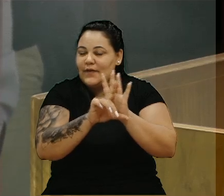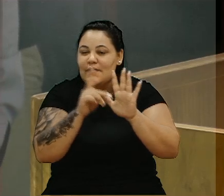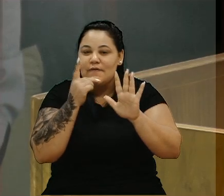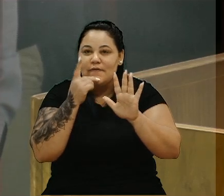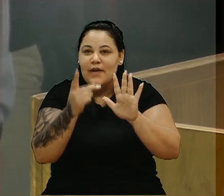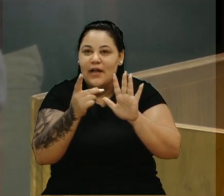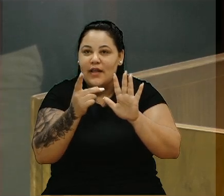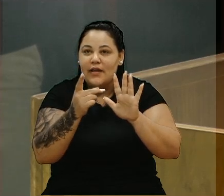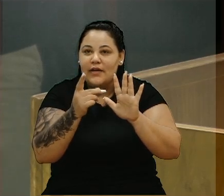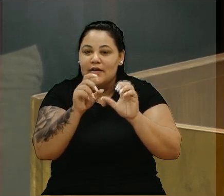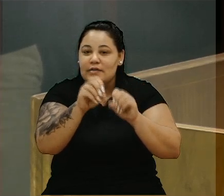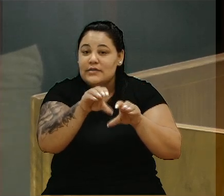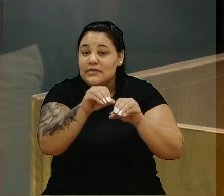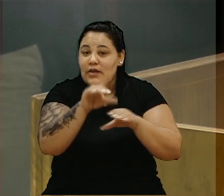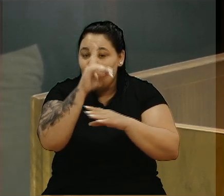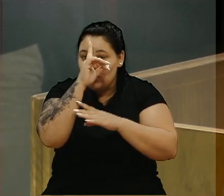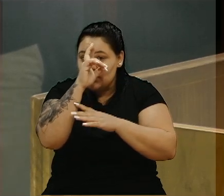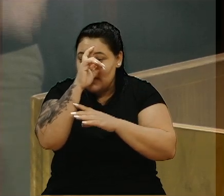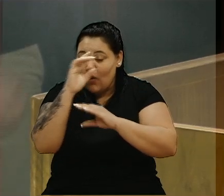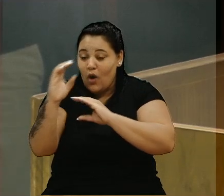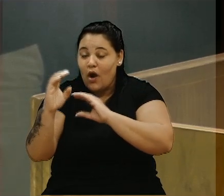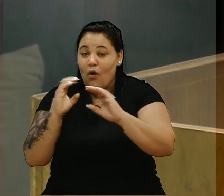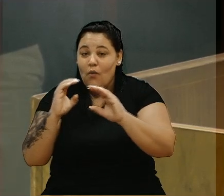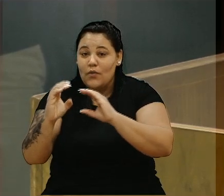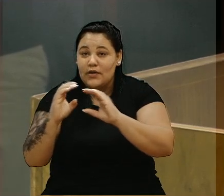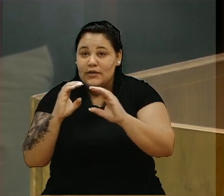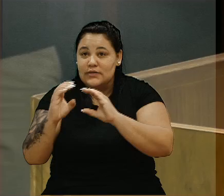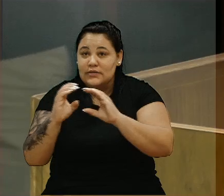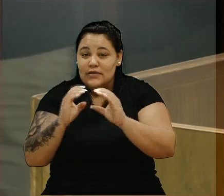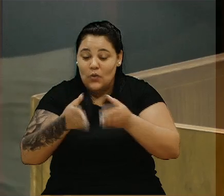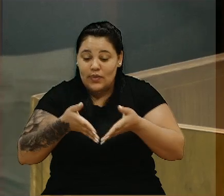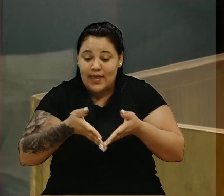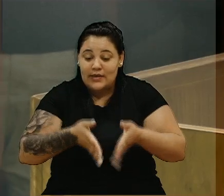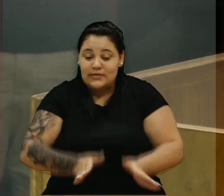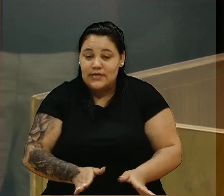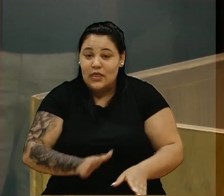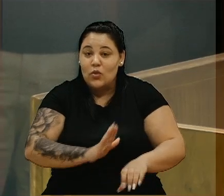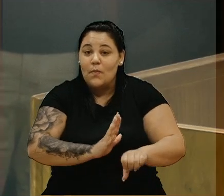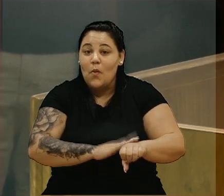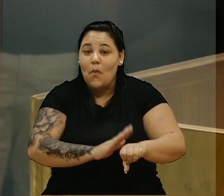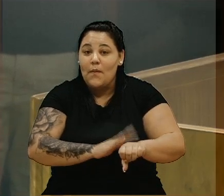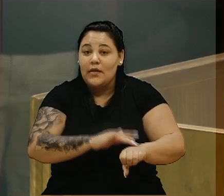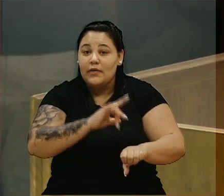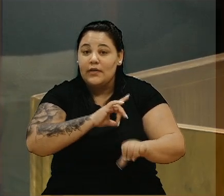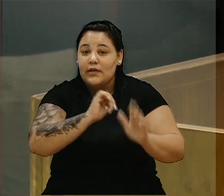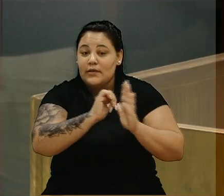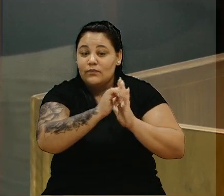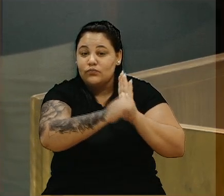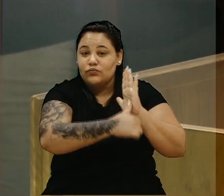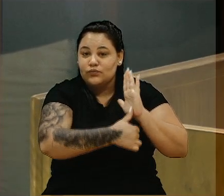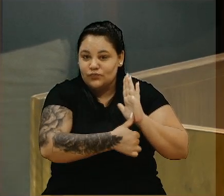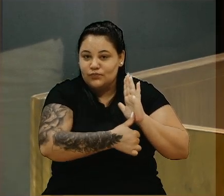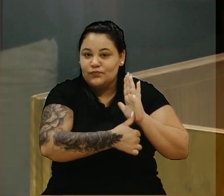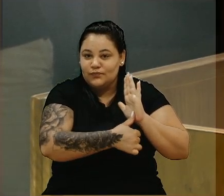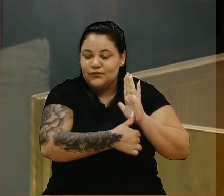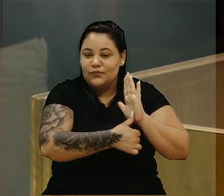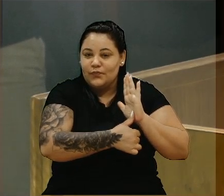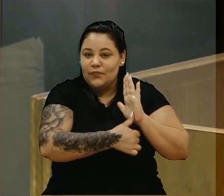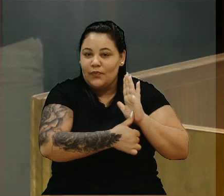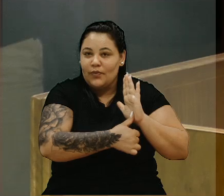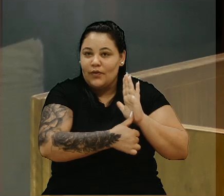a comunicarem o nascimento de bebês com trissomia 21, aprovado